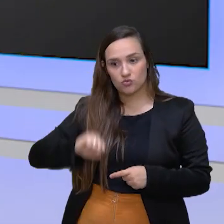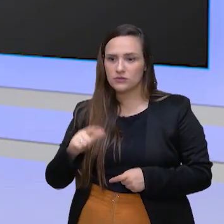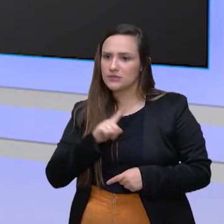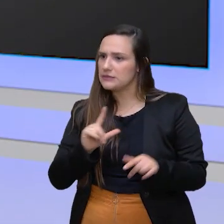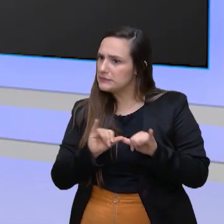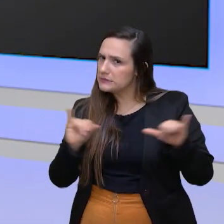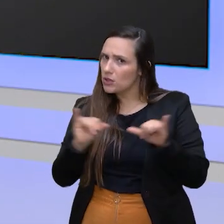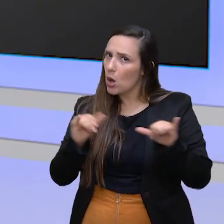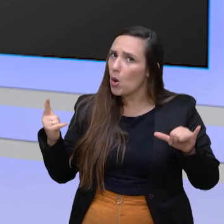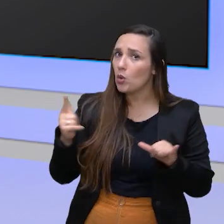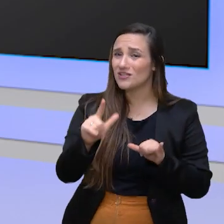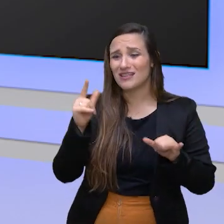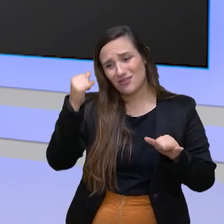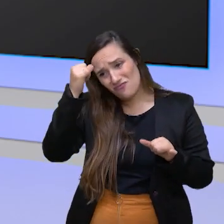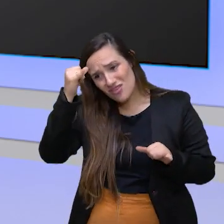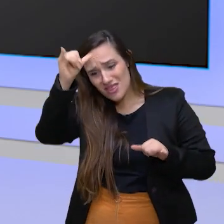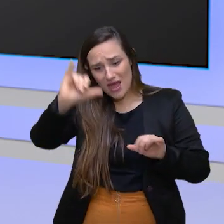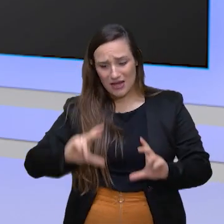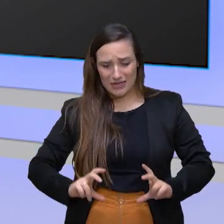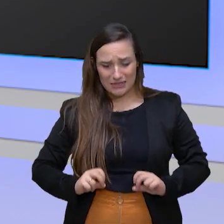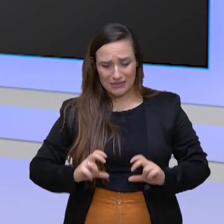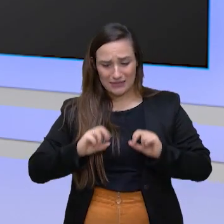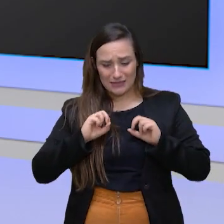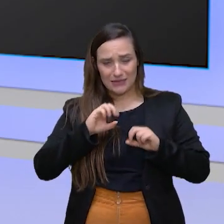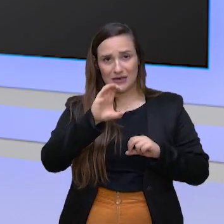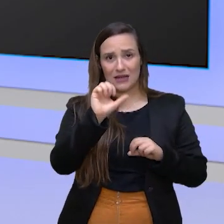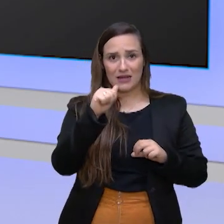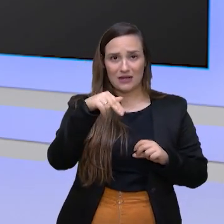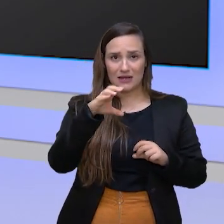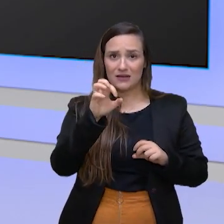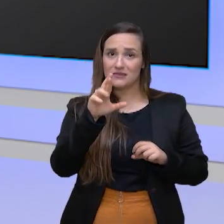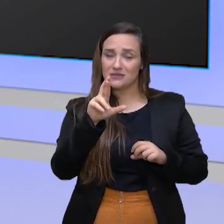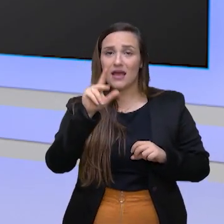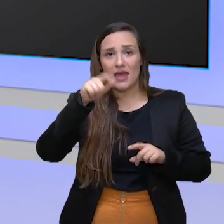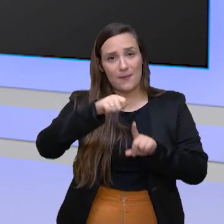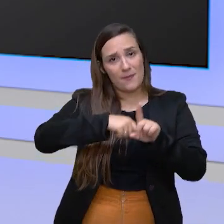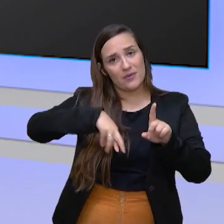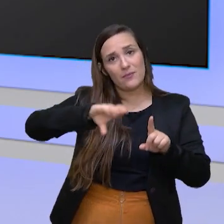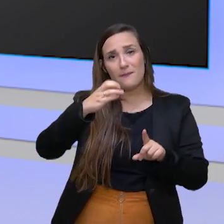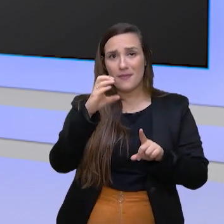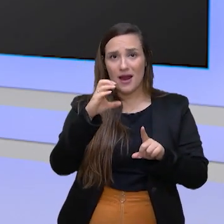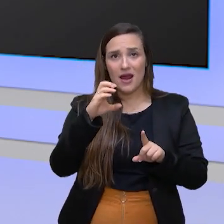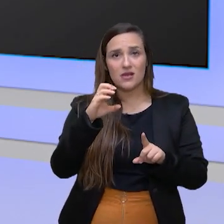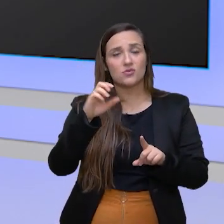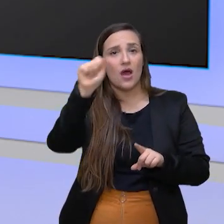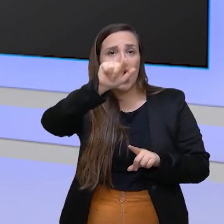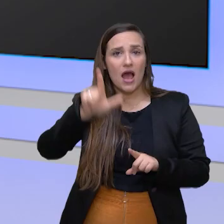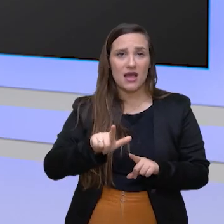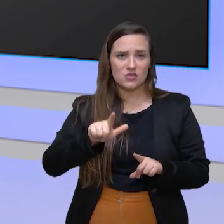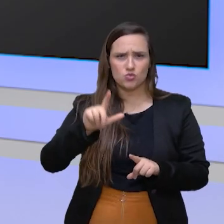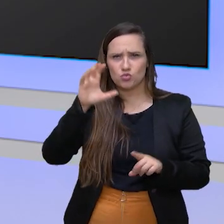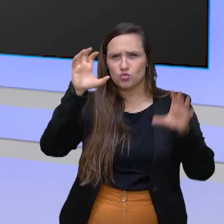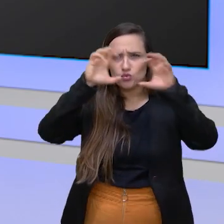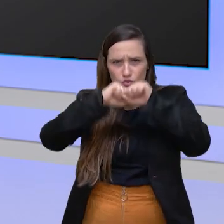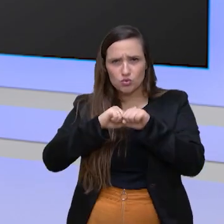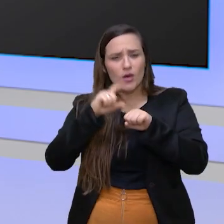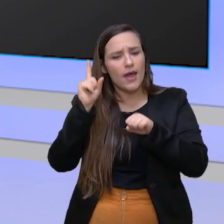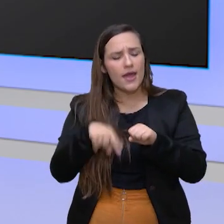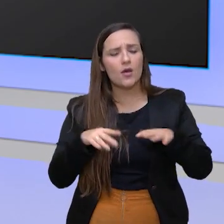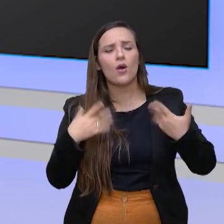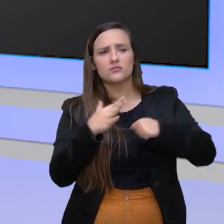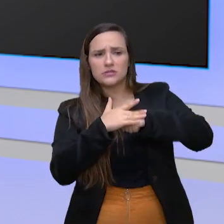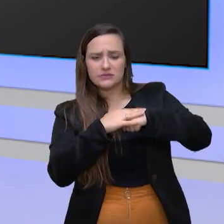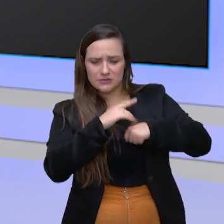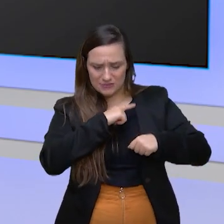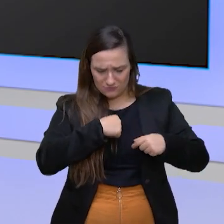Grosso do Sul ganha mais uma campanha de combate ao câncer, o Março Azul Marinho, que vai alertar a população sobre a